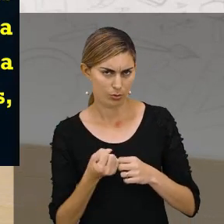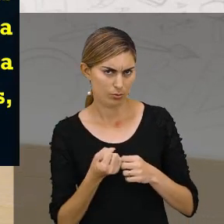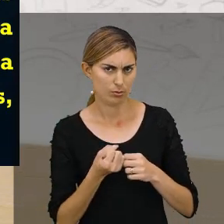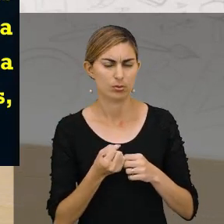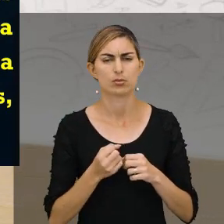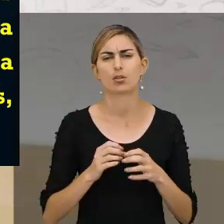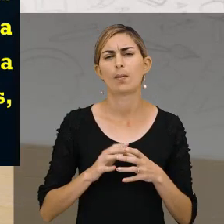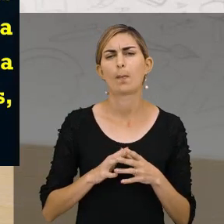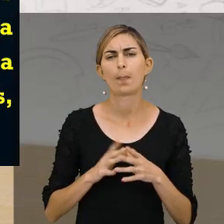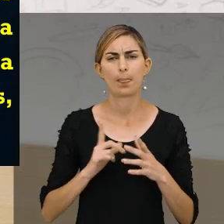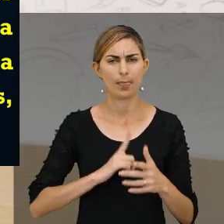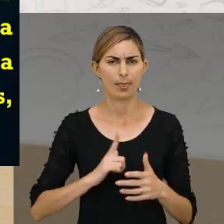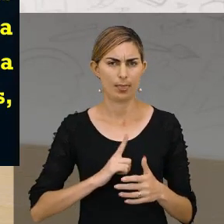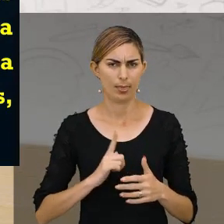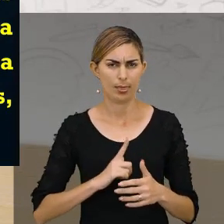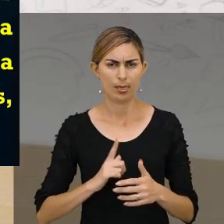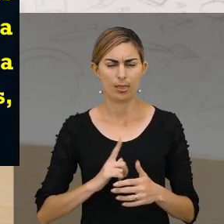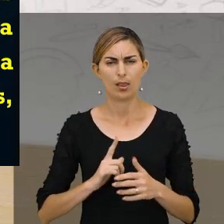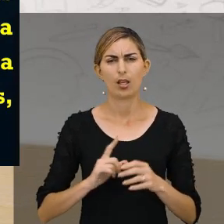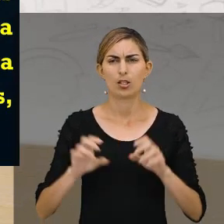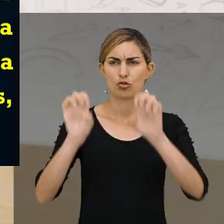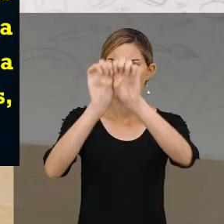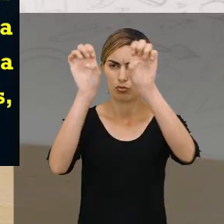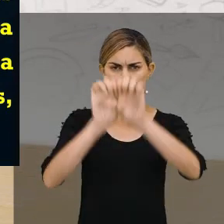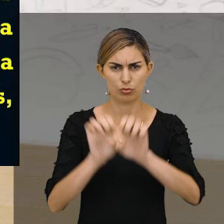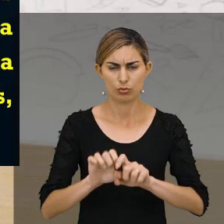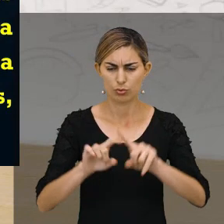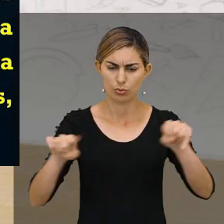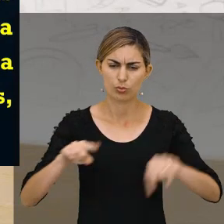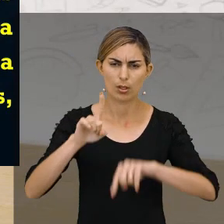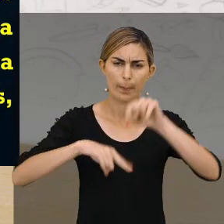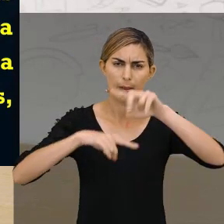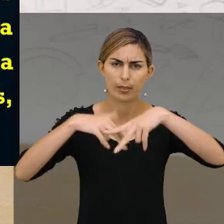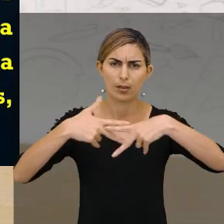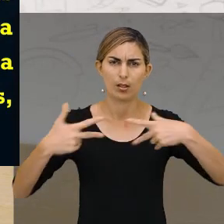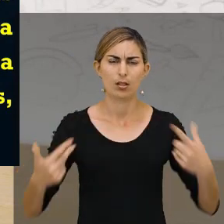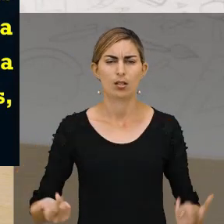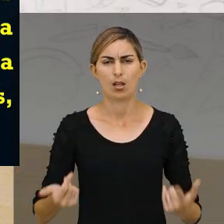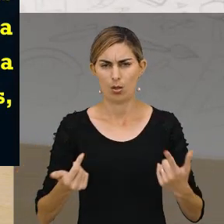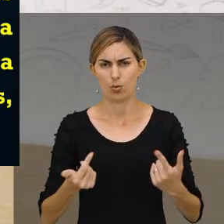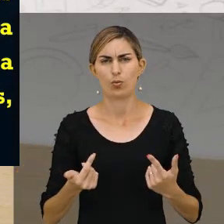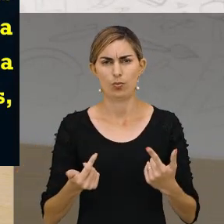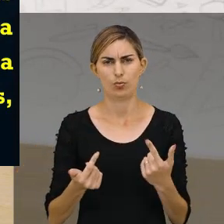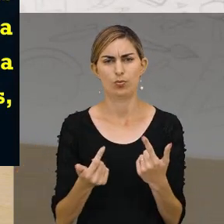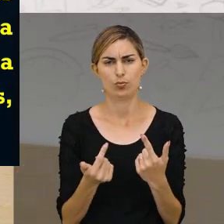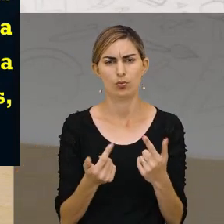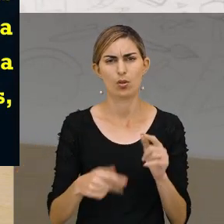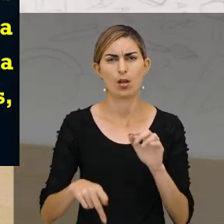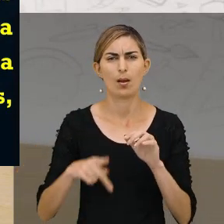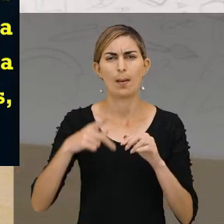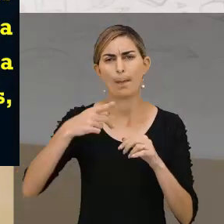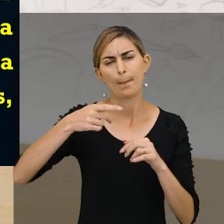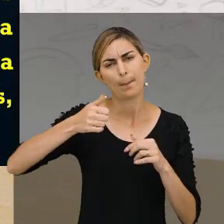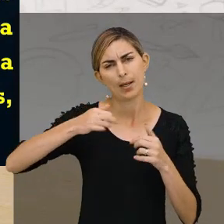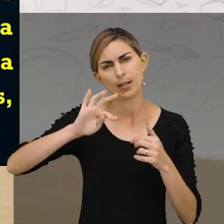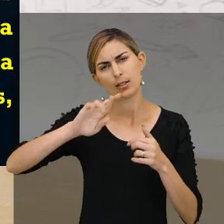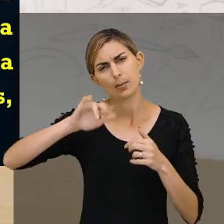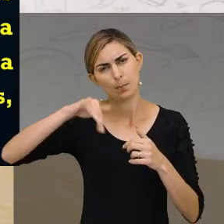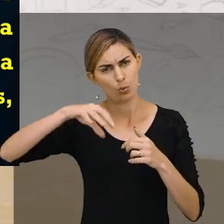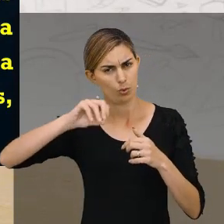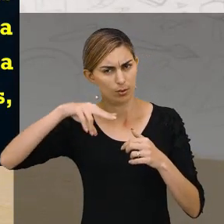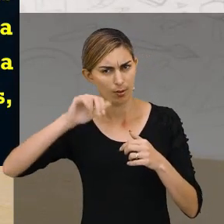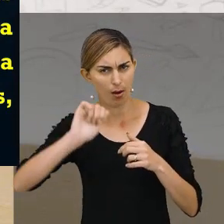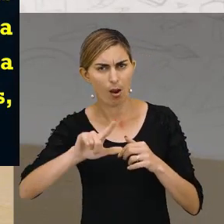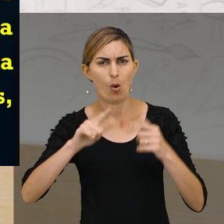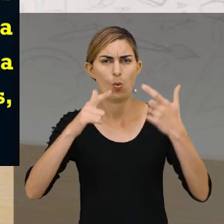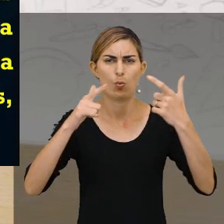traz aí tem a ver com a infraestrutura material, física, patrimonial da